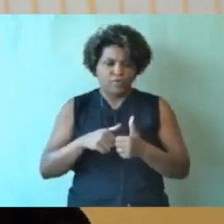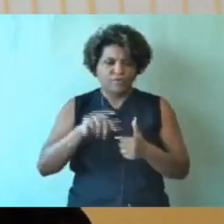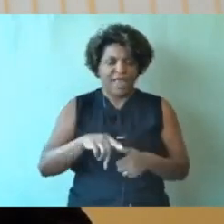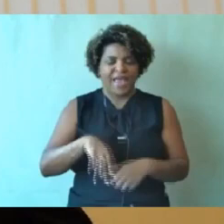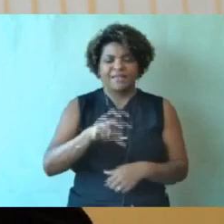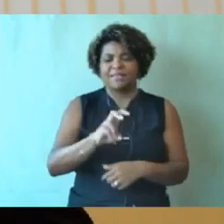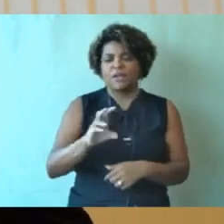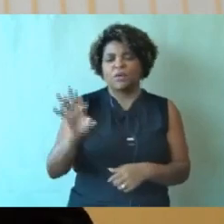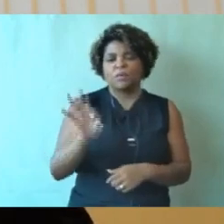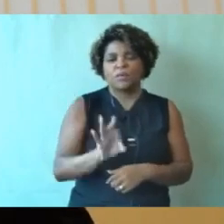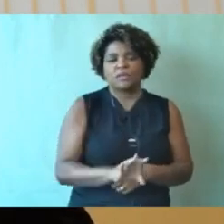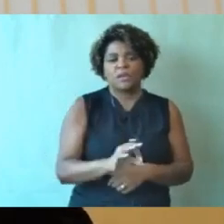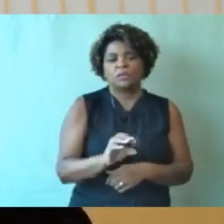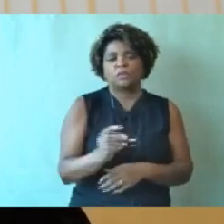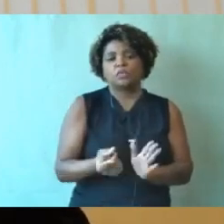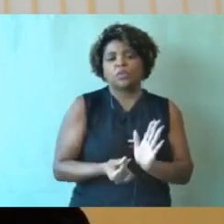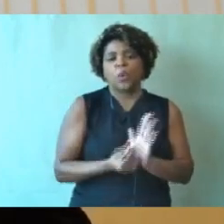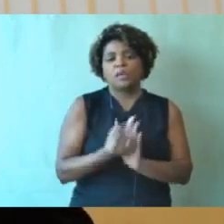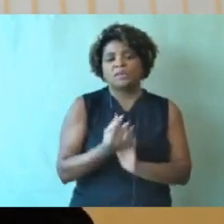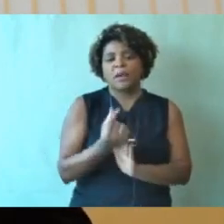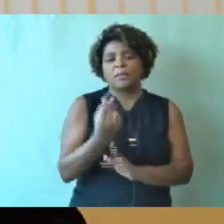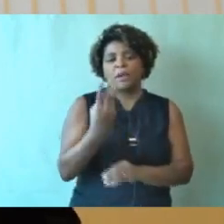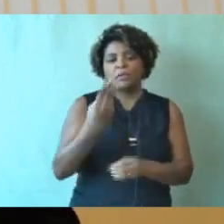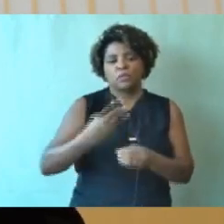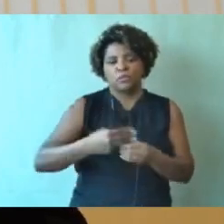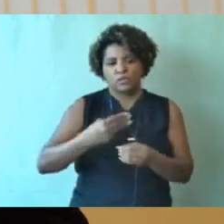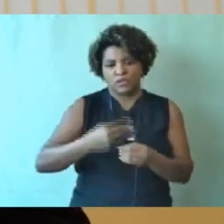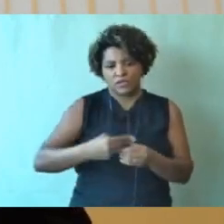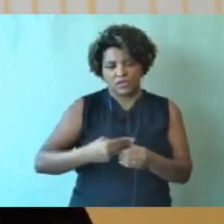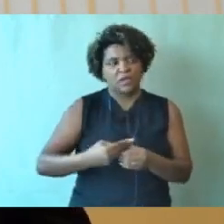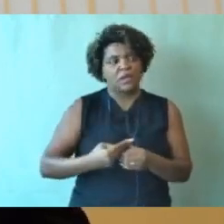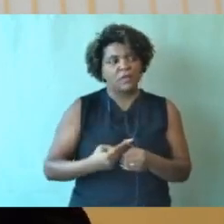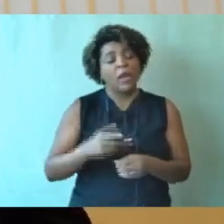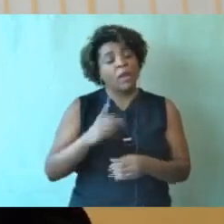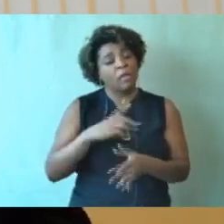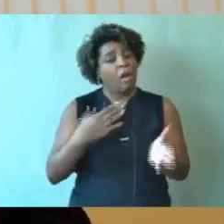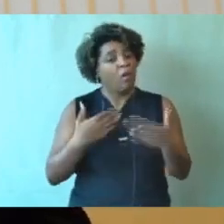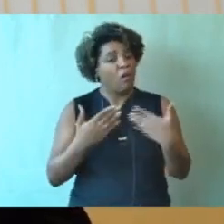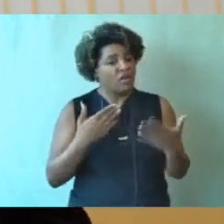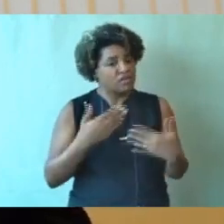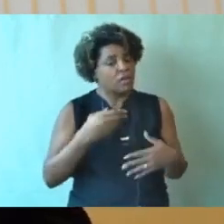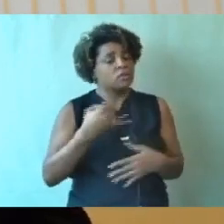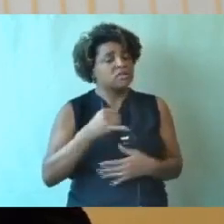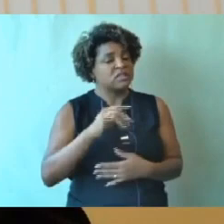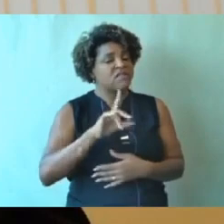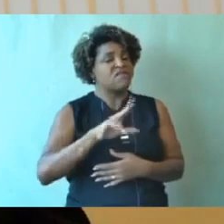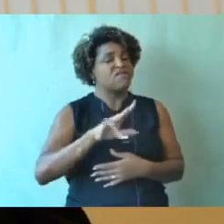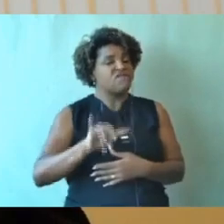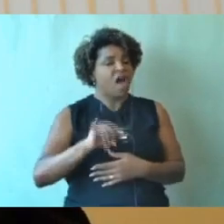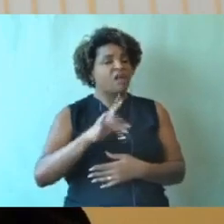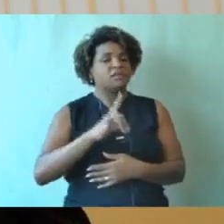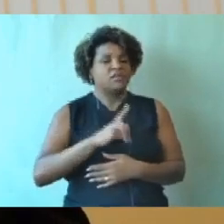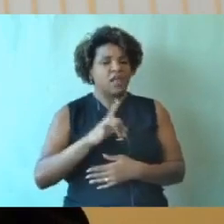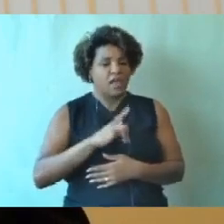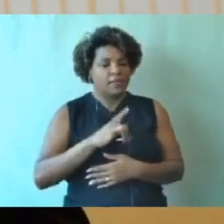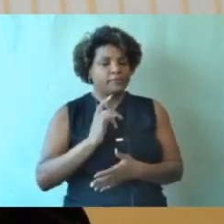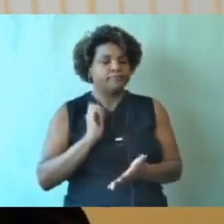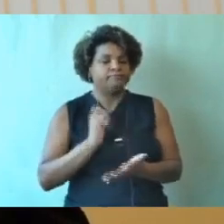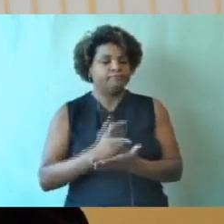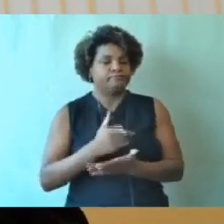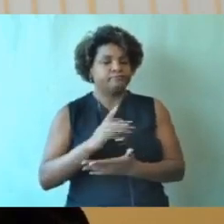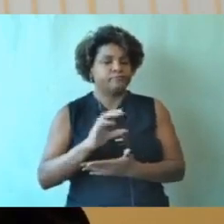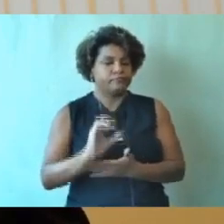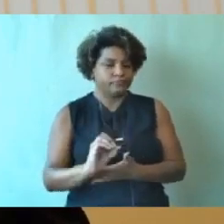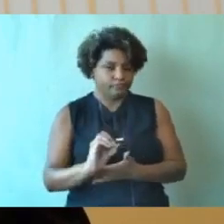município de São Paulo. Né? E está a discussão, se vai pôr zero, se não vai pôr e tal. Zero cria um problema, que a pessoa vai andar um quarteirão para